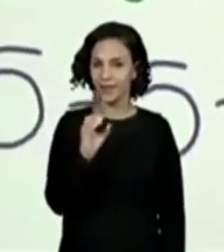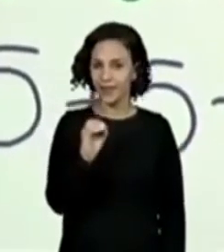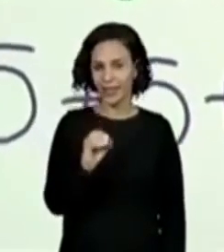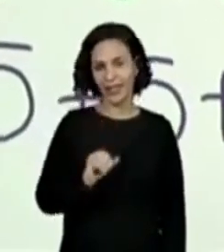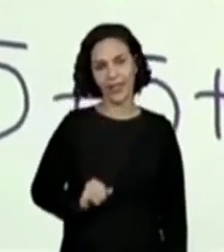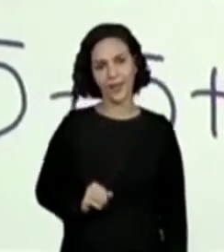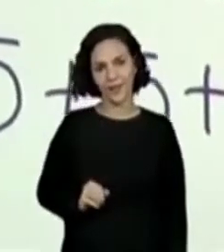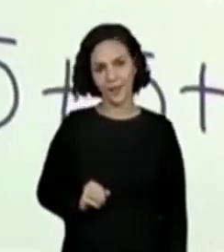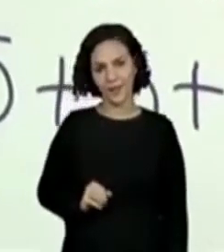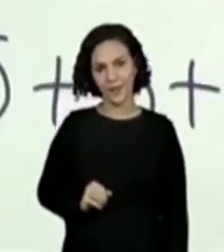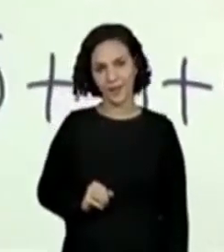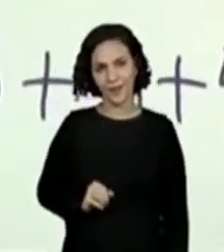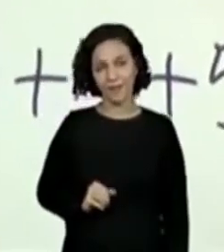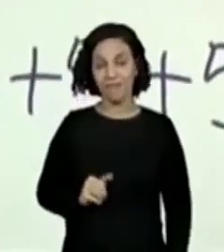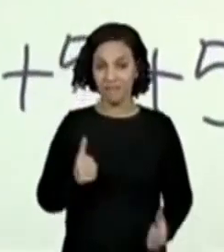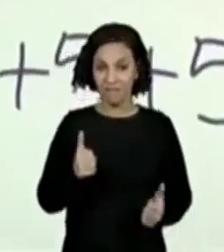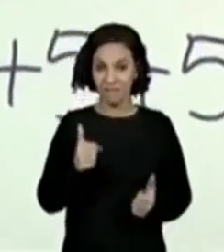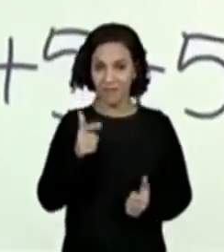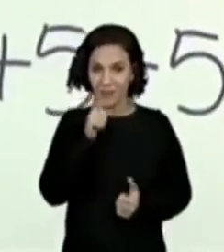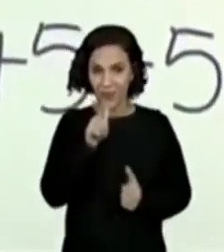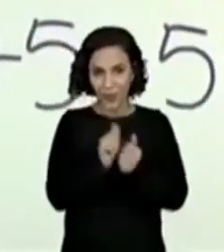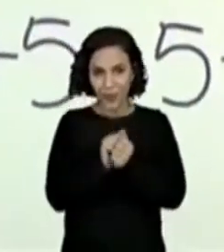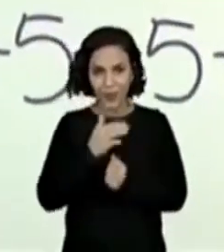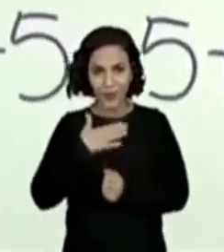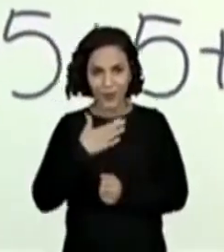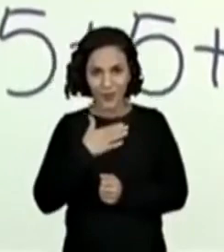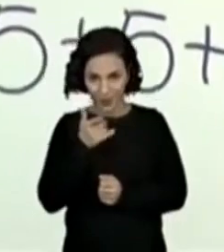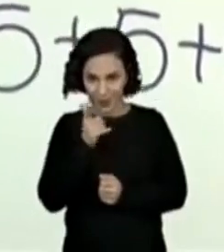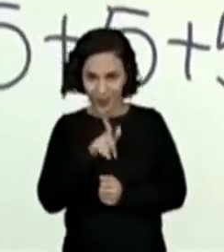30. Conseguiram fazer junto com a Pro?